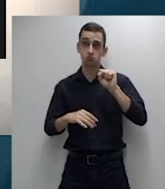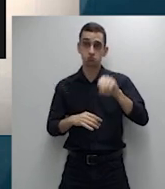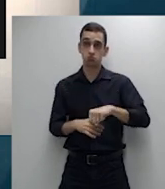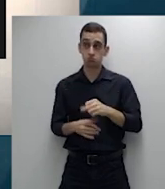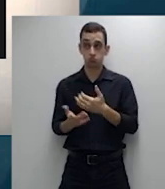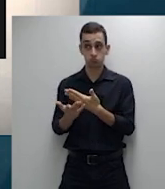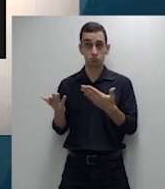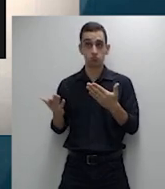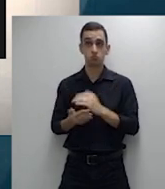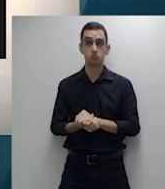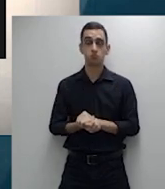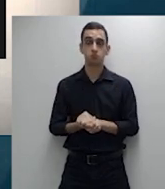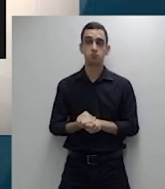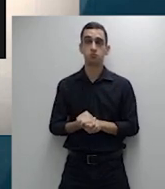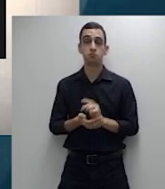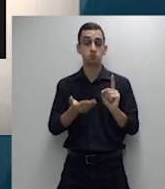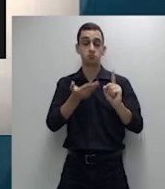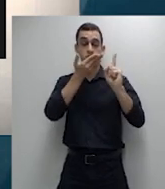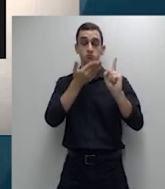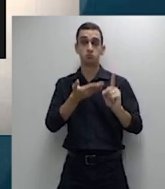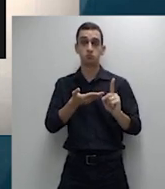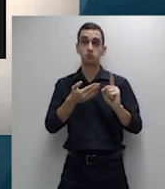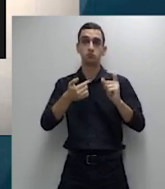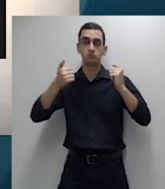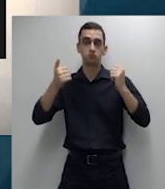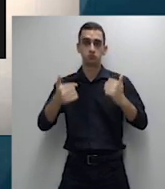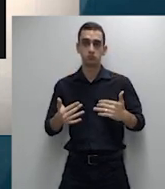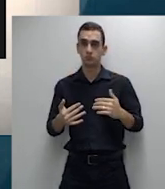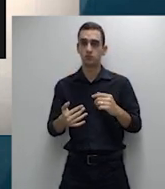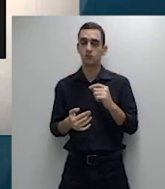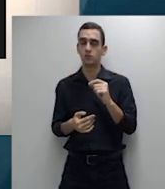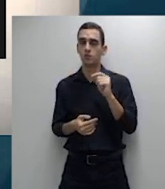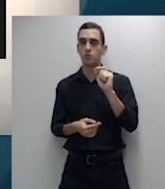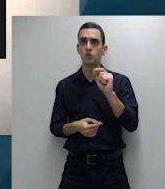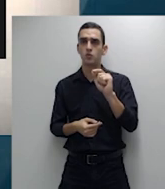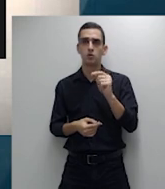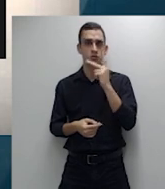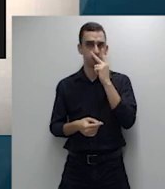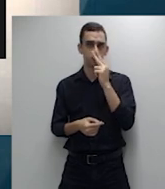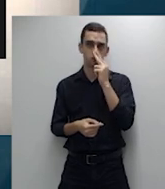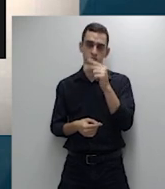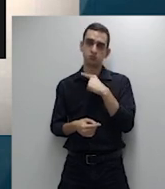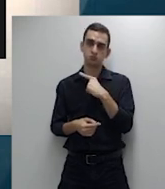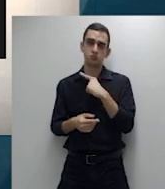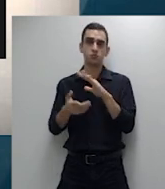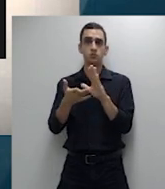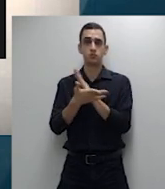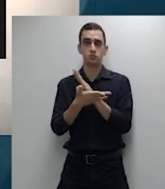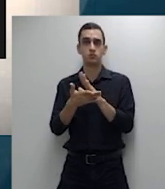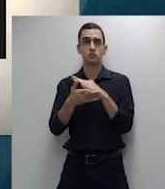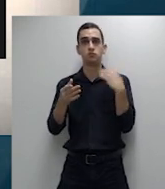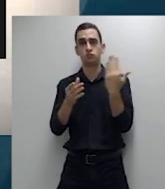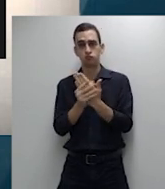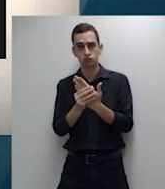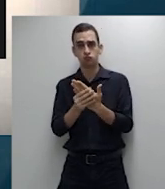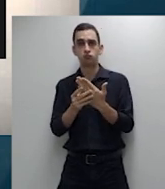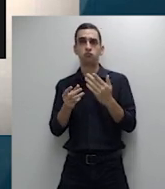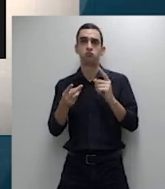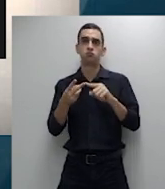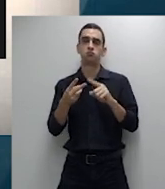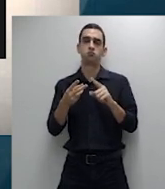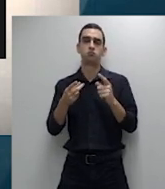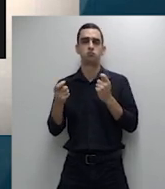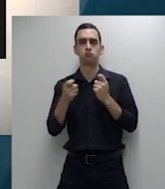e a recorrida é selfie do dispositivos setoriais regulatórios